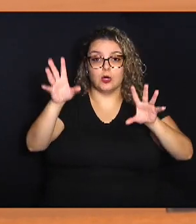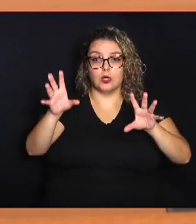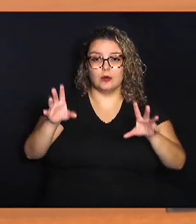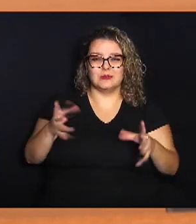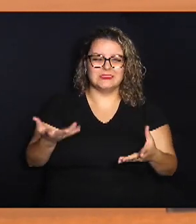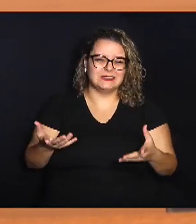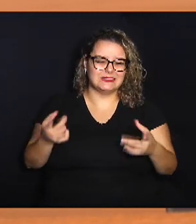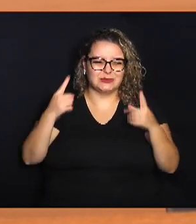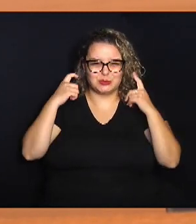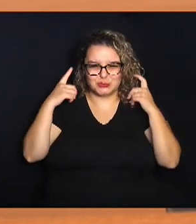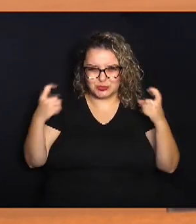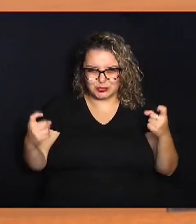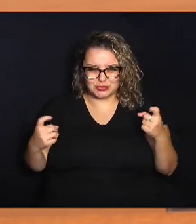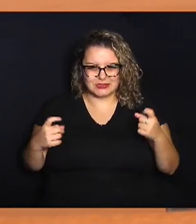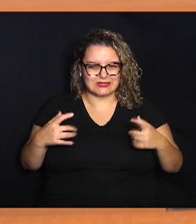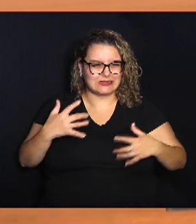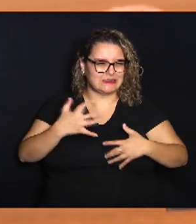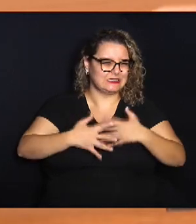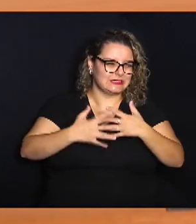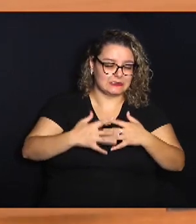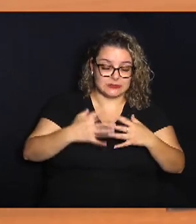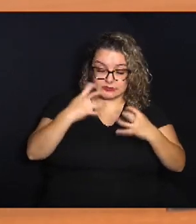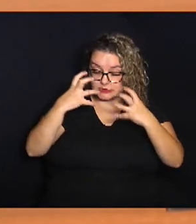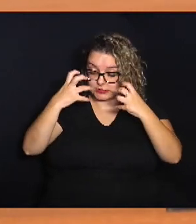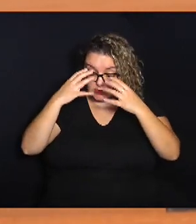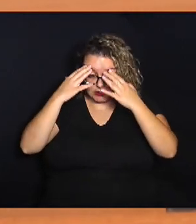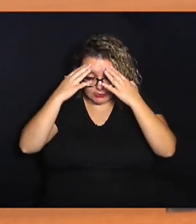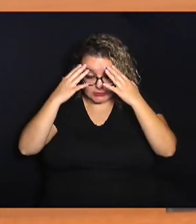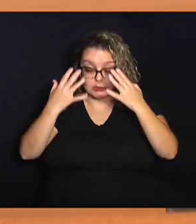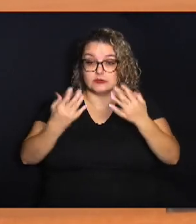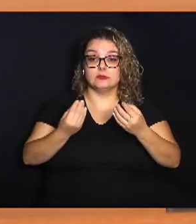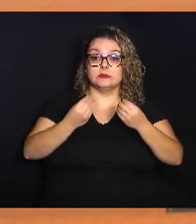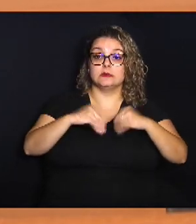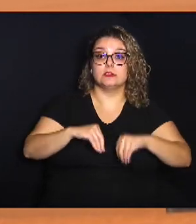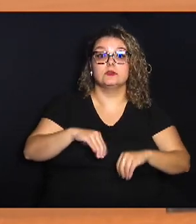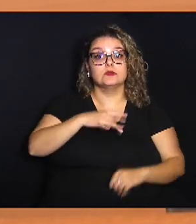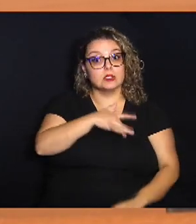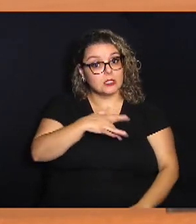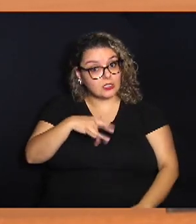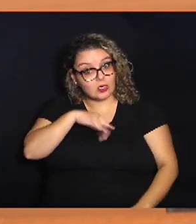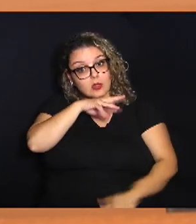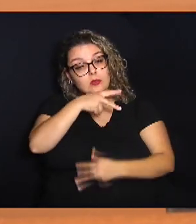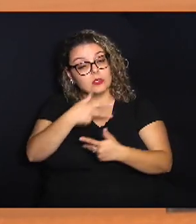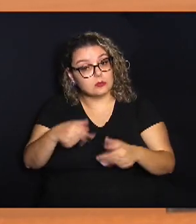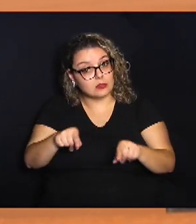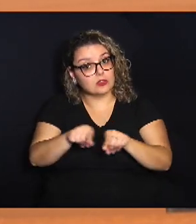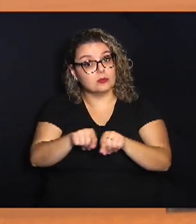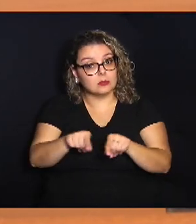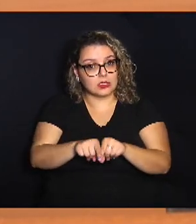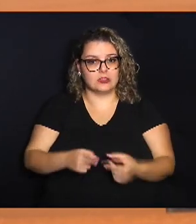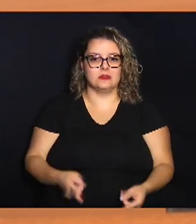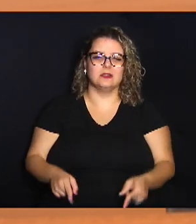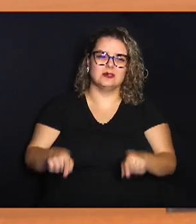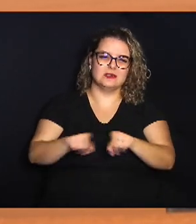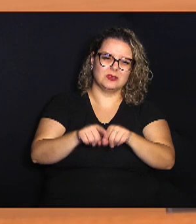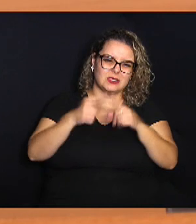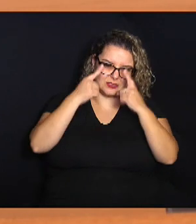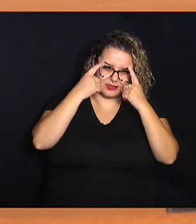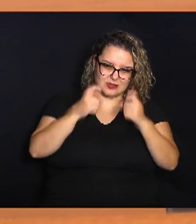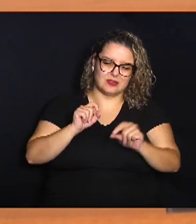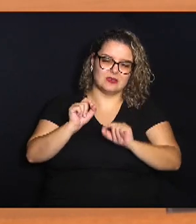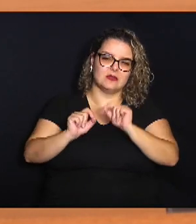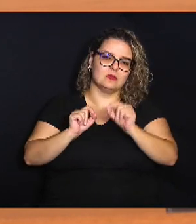perturbação, estresse, danos à saúde animal, também é muito violento para